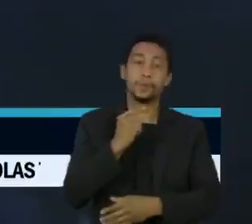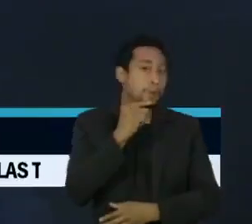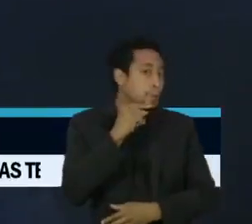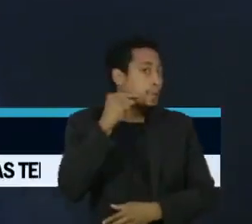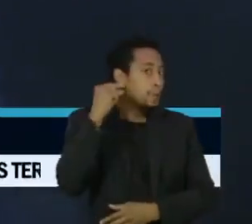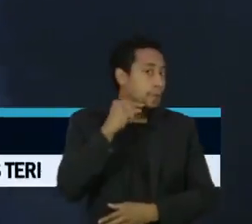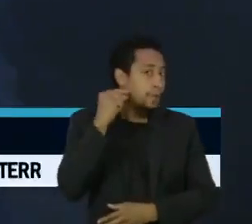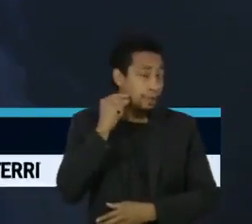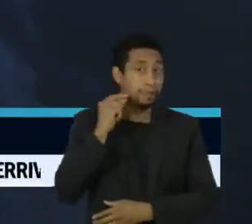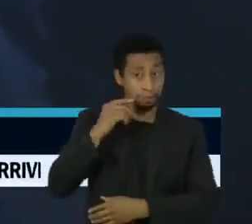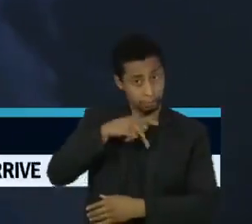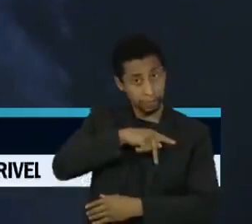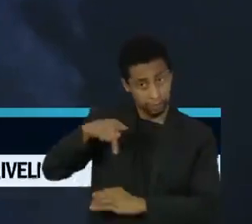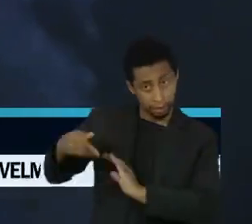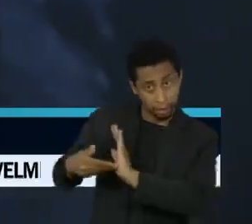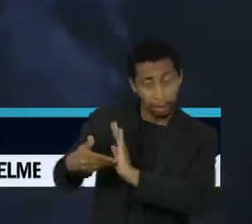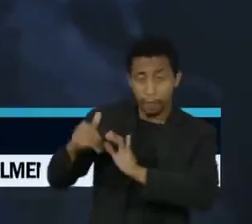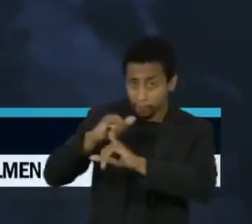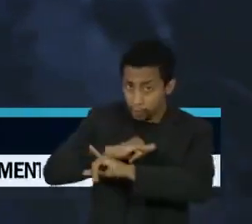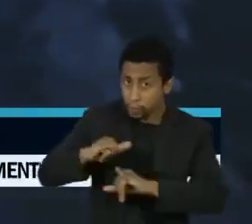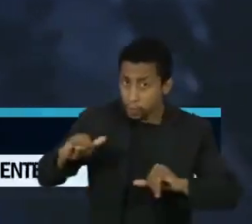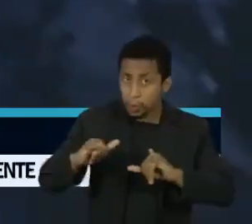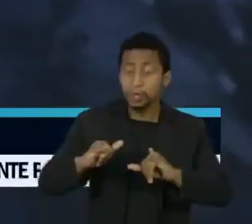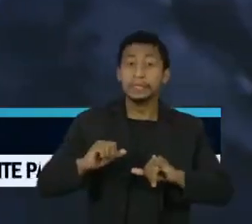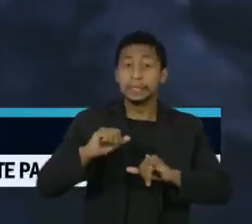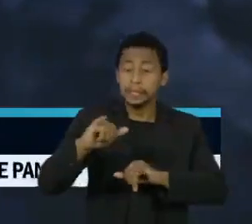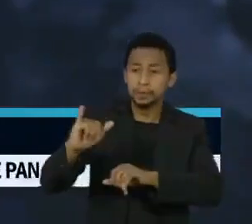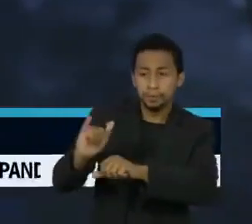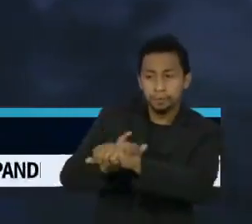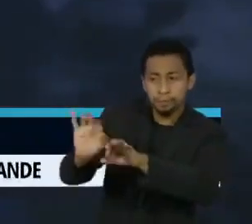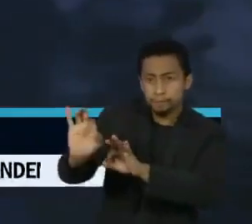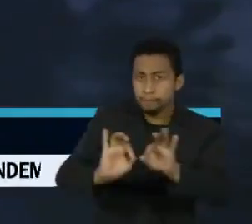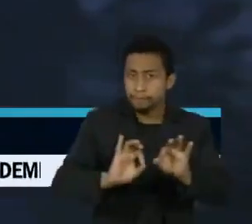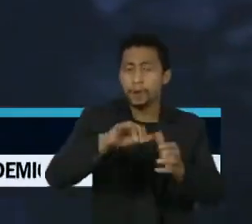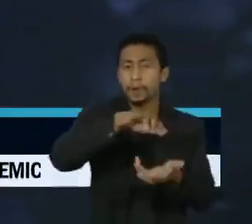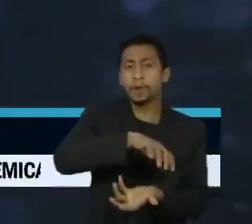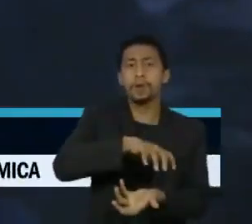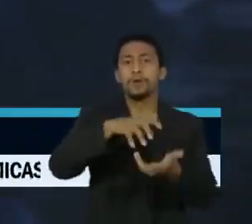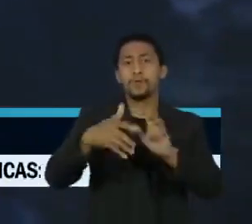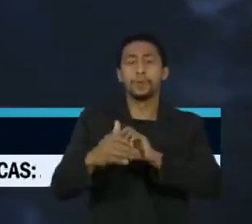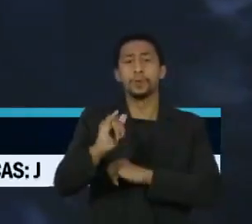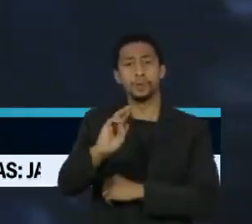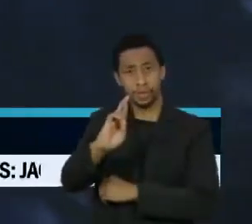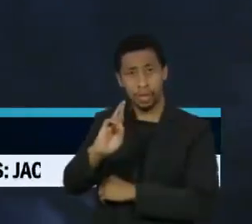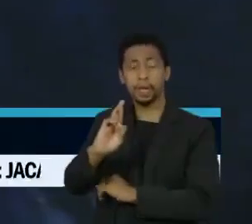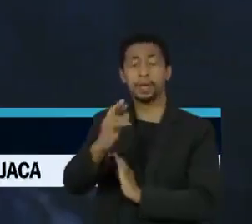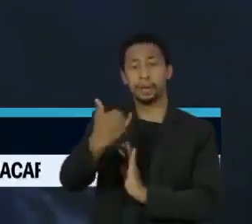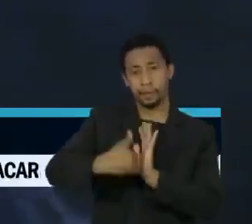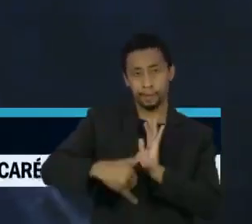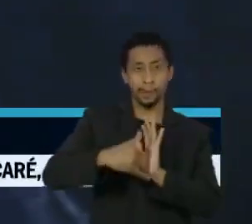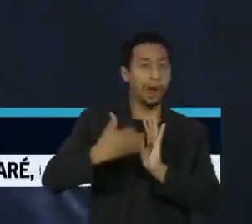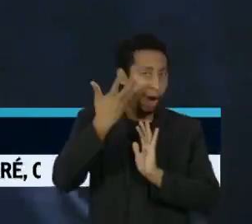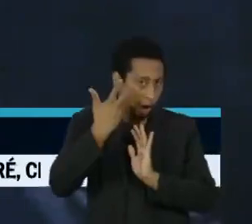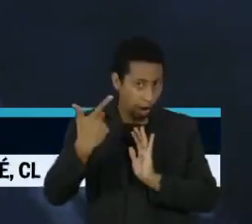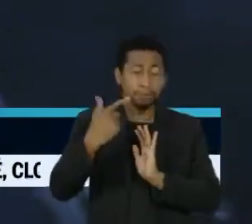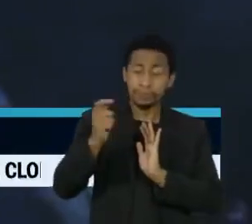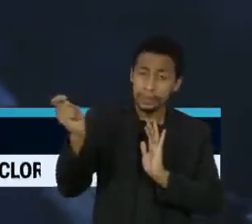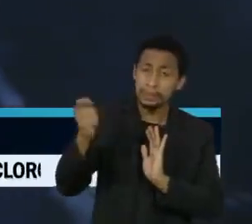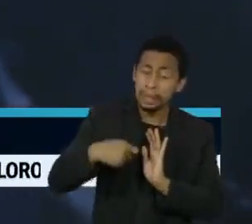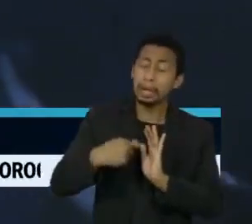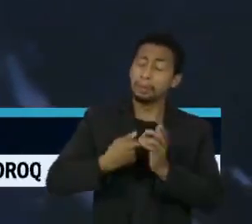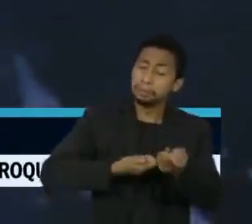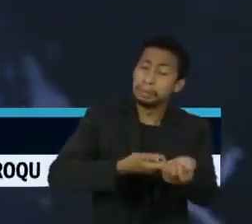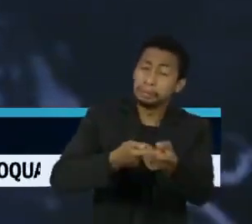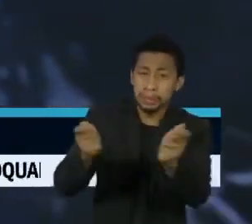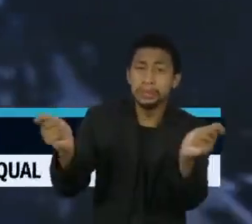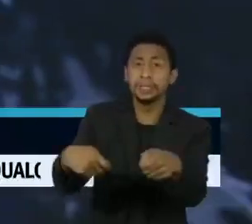ao dizer que o teto não seria furado se a casa tivesse aprovado a reforma do imposto de renda. Lira também não poupou críticas